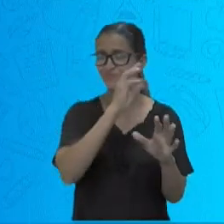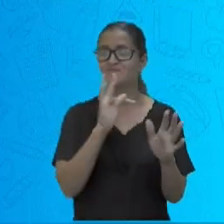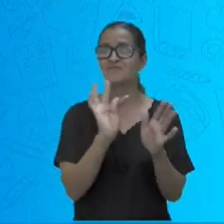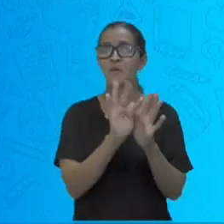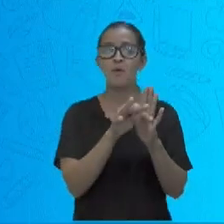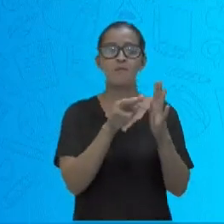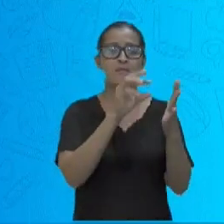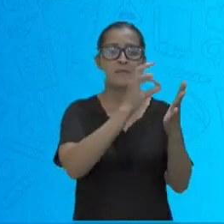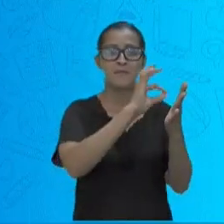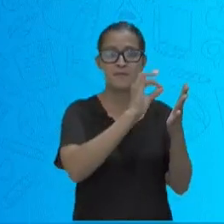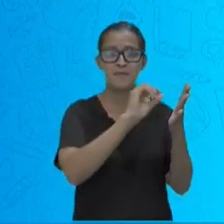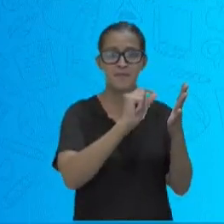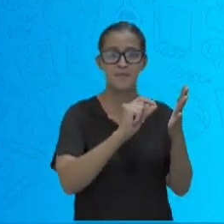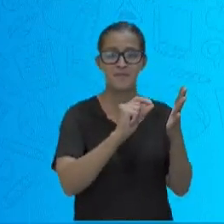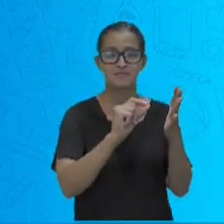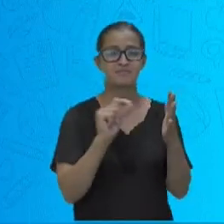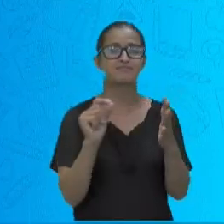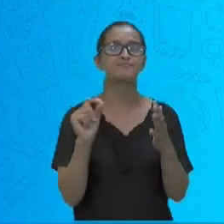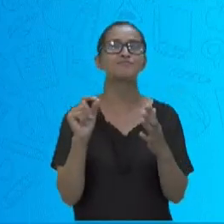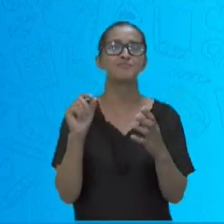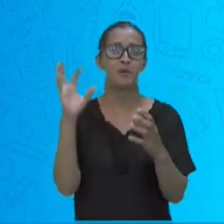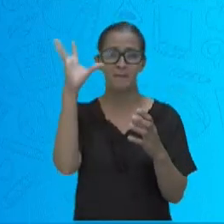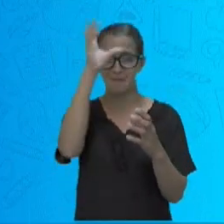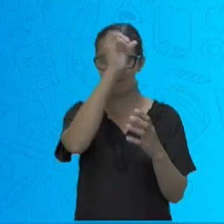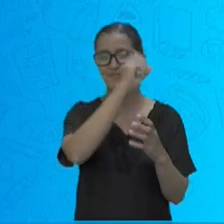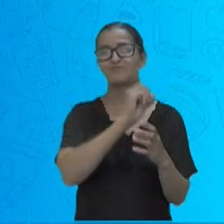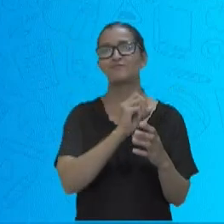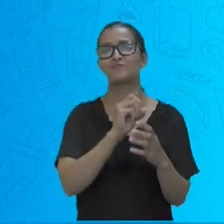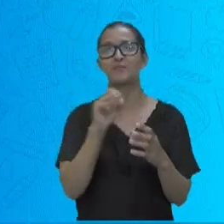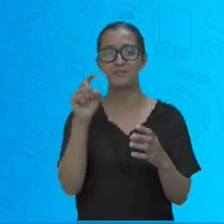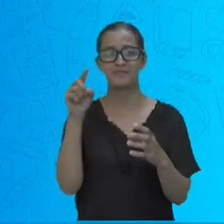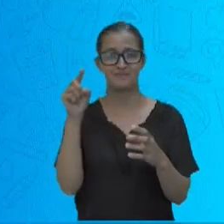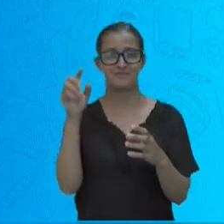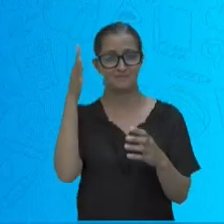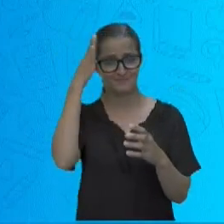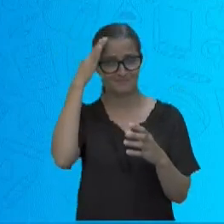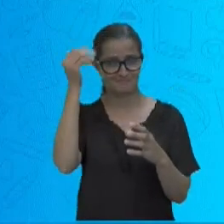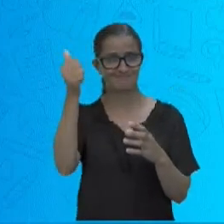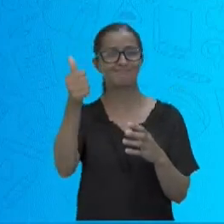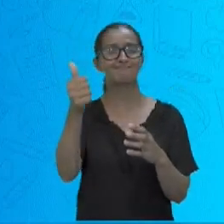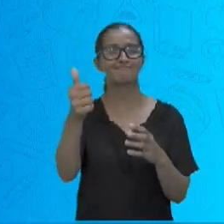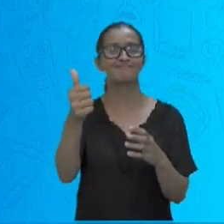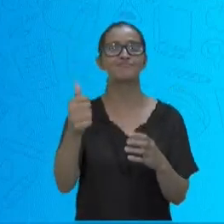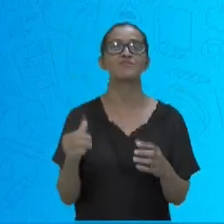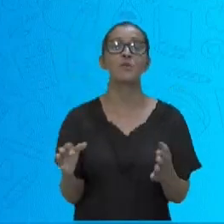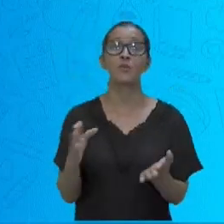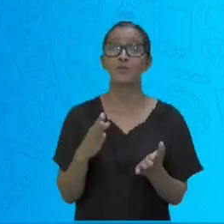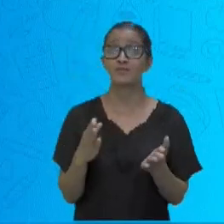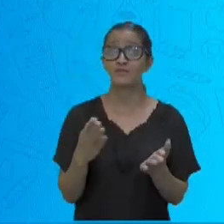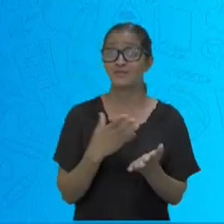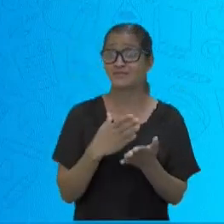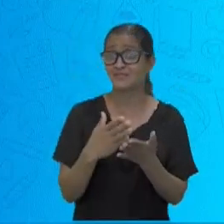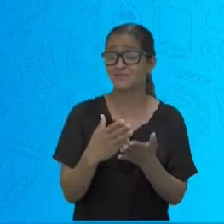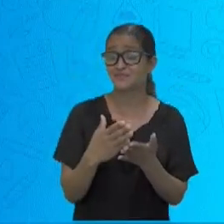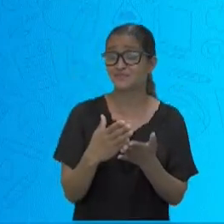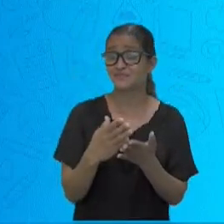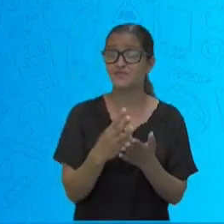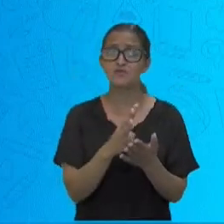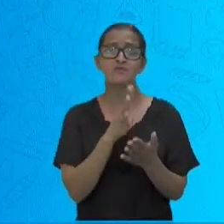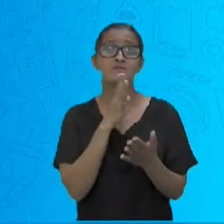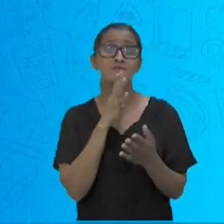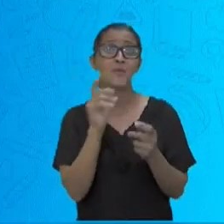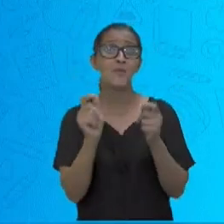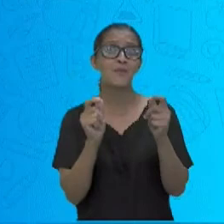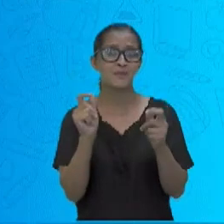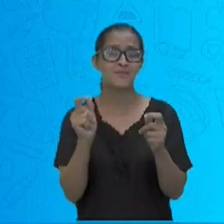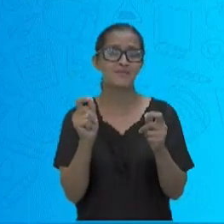objetivo de sintetizar conclusões. Nós vamos começar conhecendo alguns